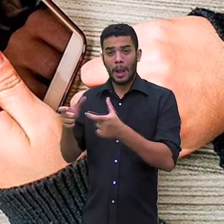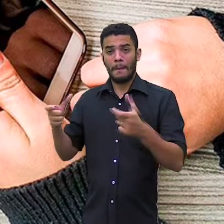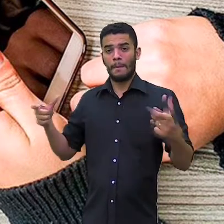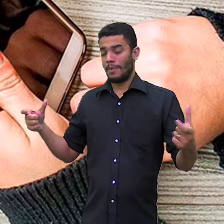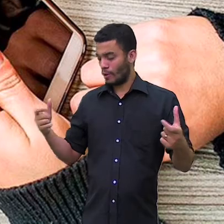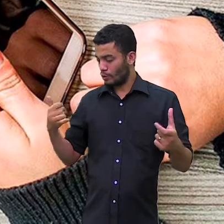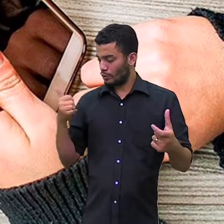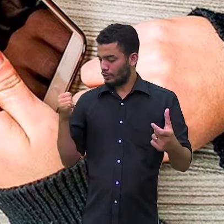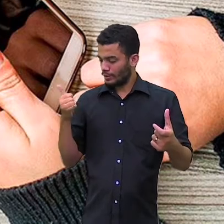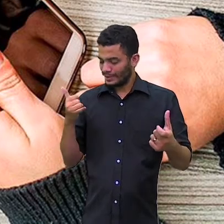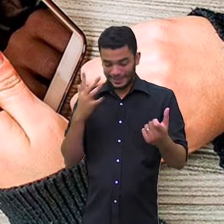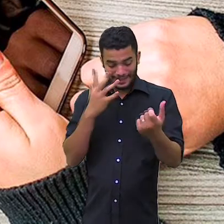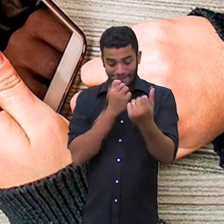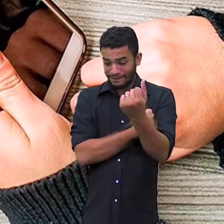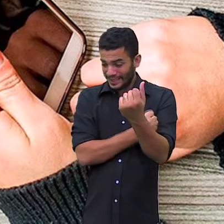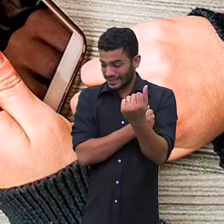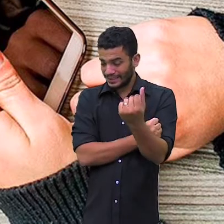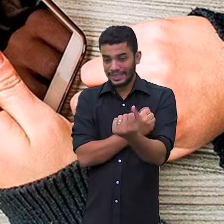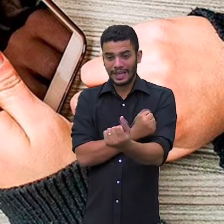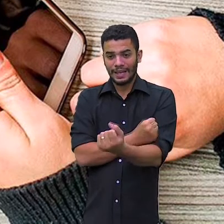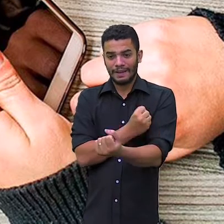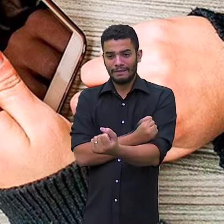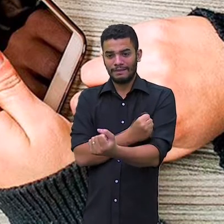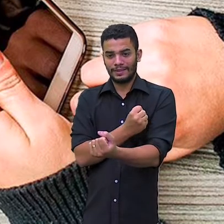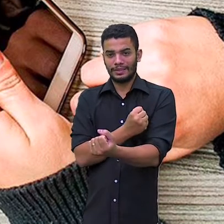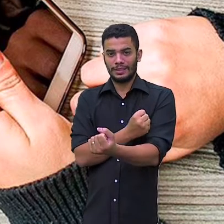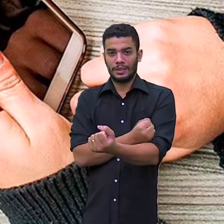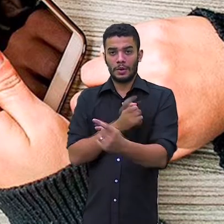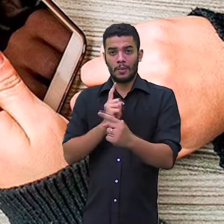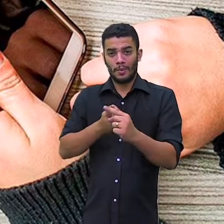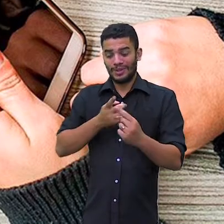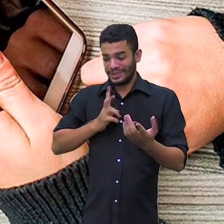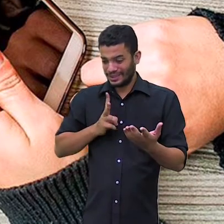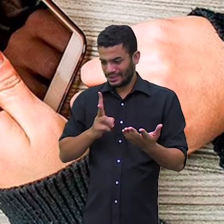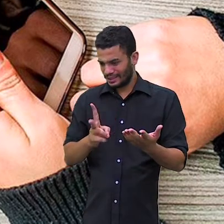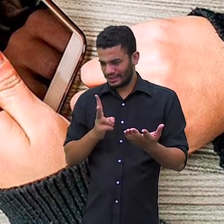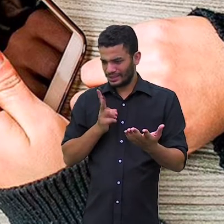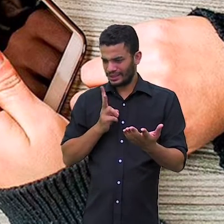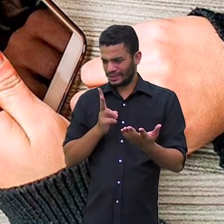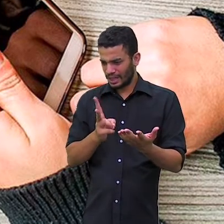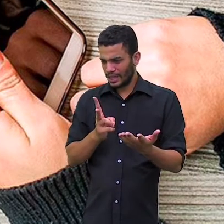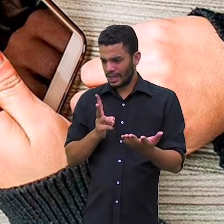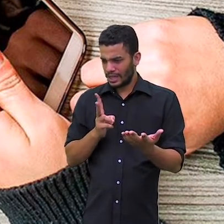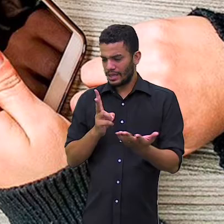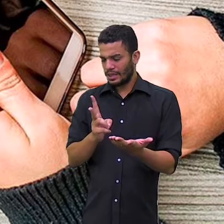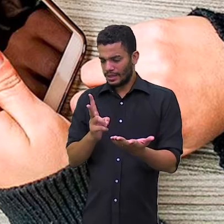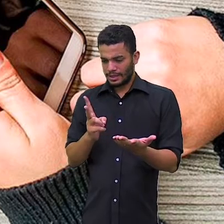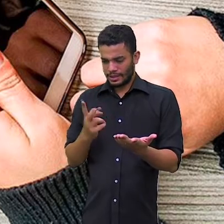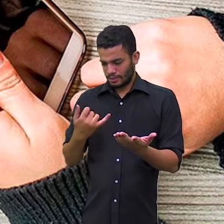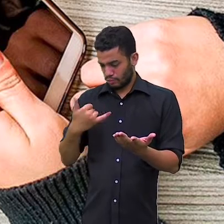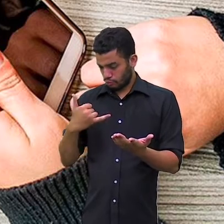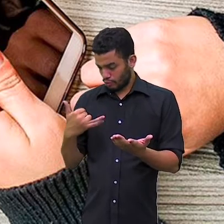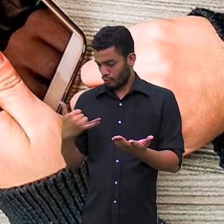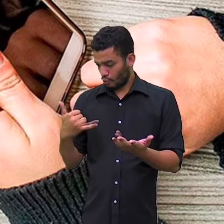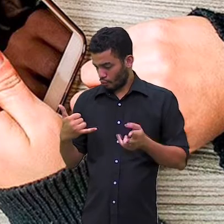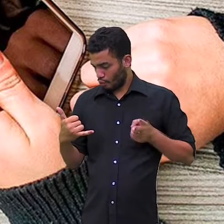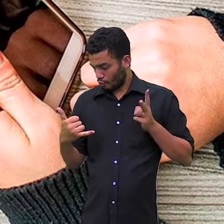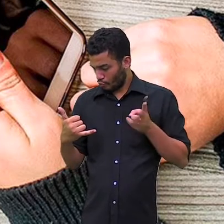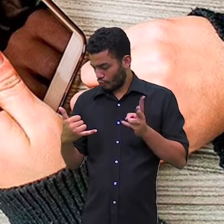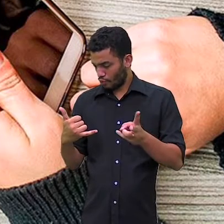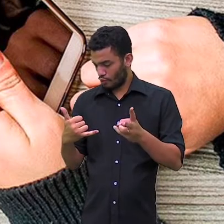não usam celular ou internet apenas para olhar uma mensagem ou outra, e